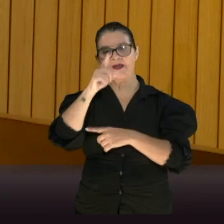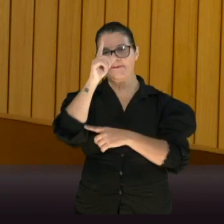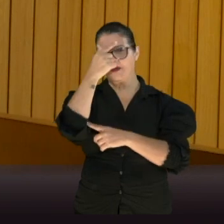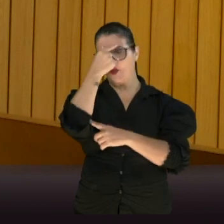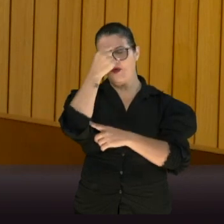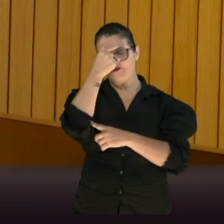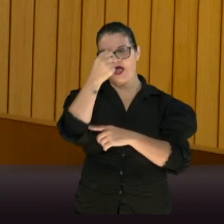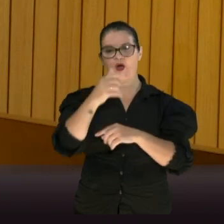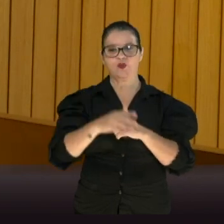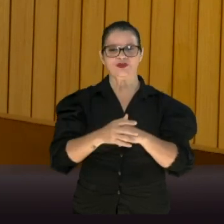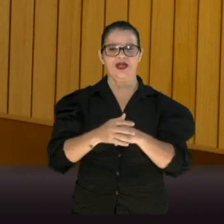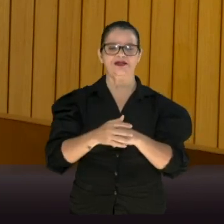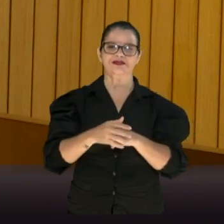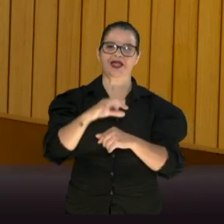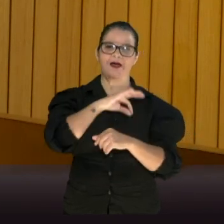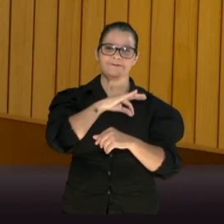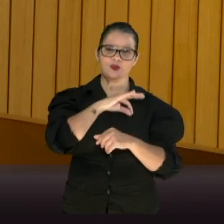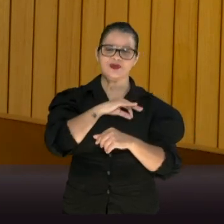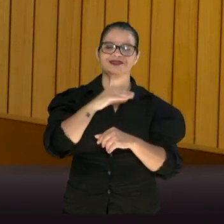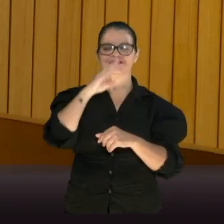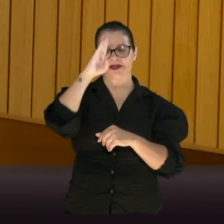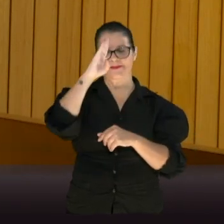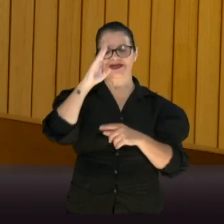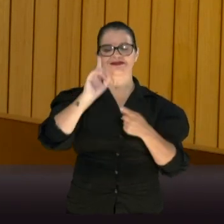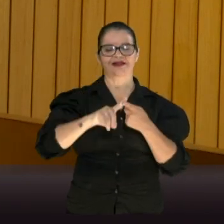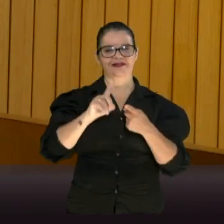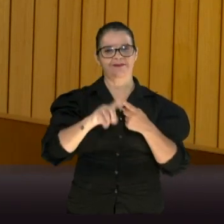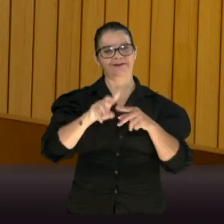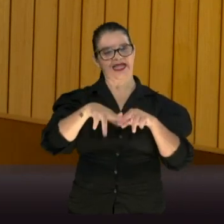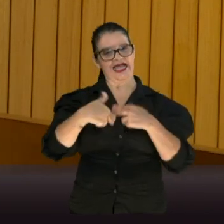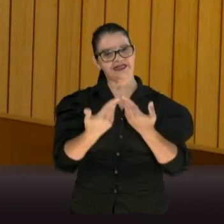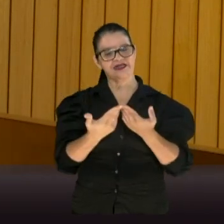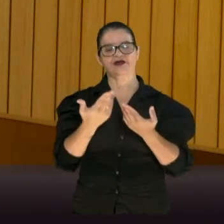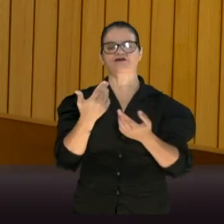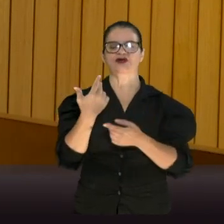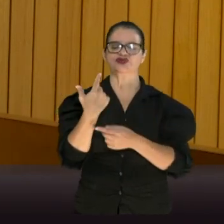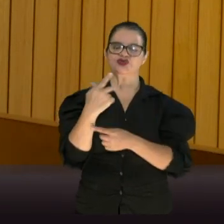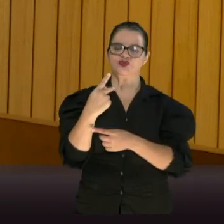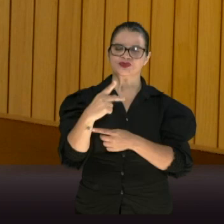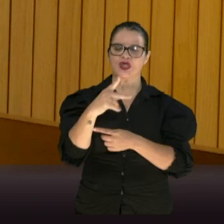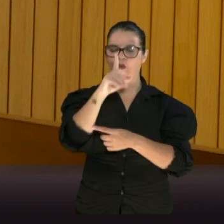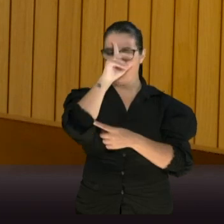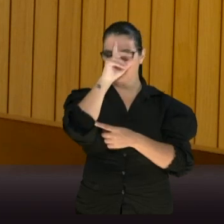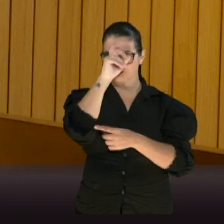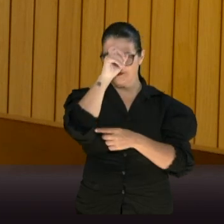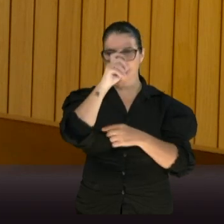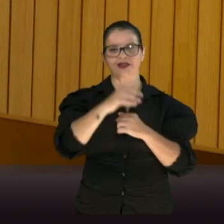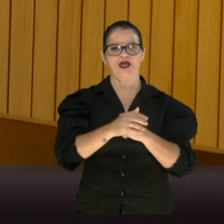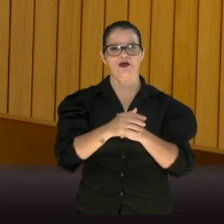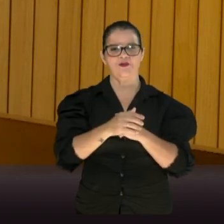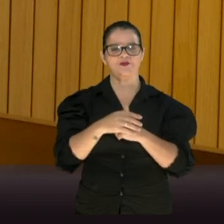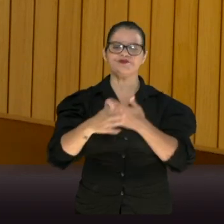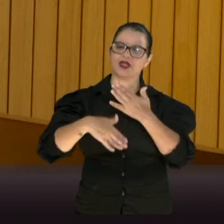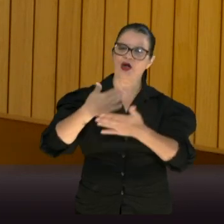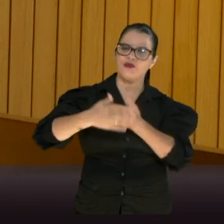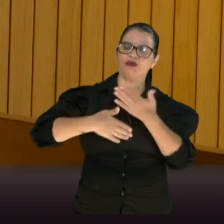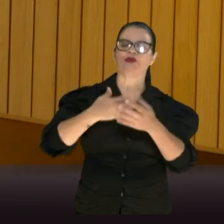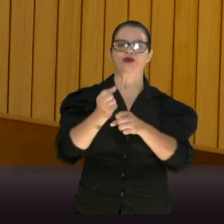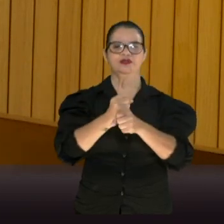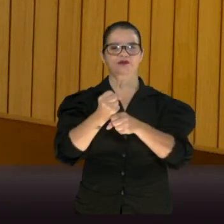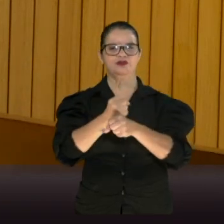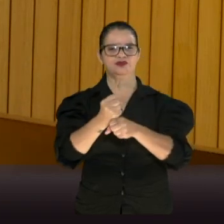faculdade. E a Polícia Militar também, através, né, do seu hospital, né, ao longo de muitos